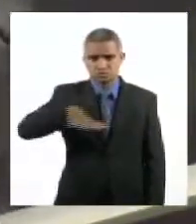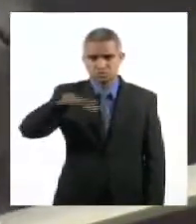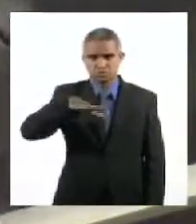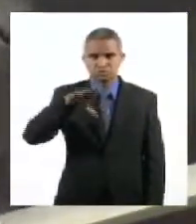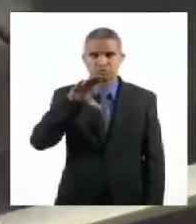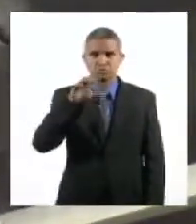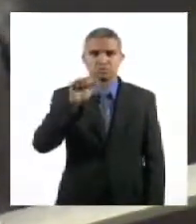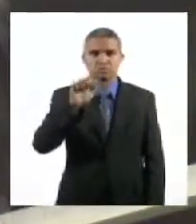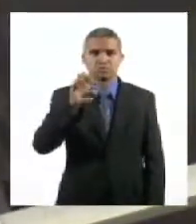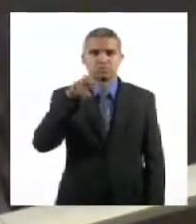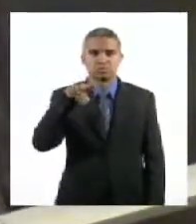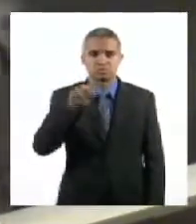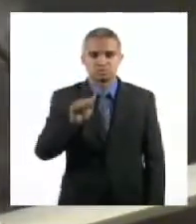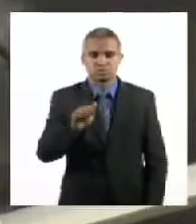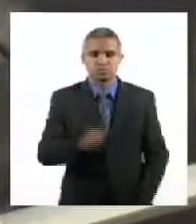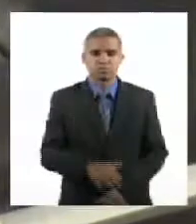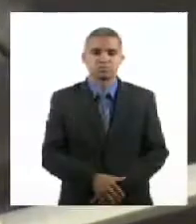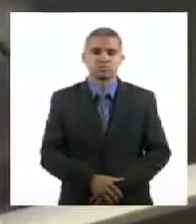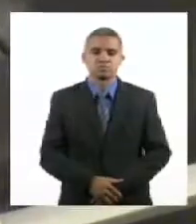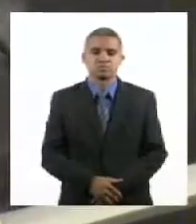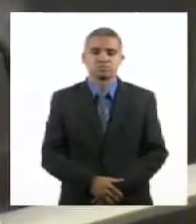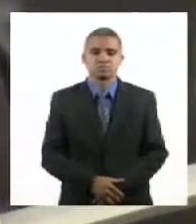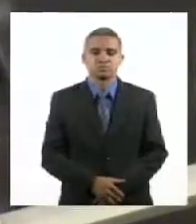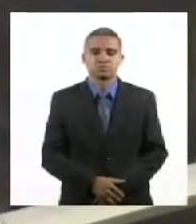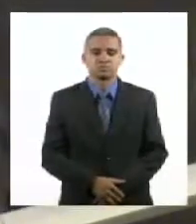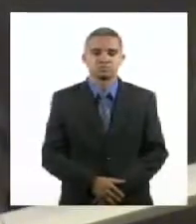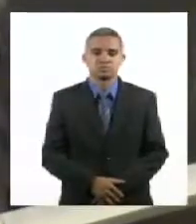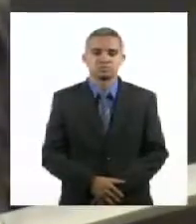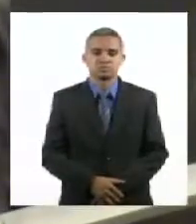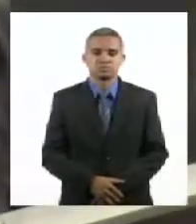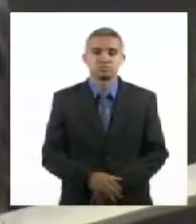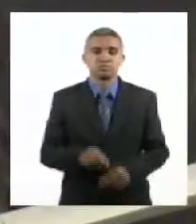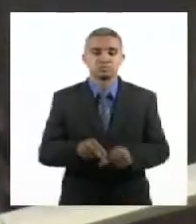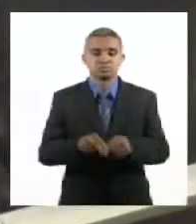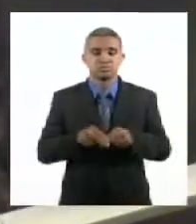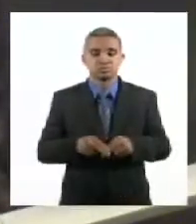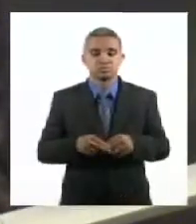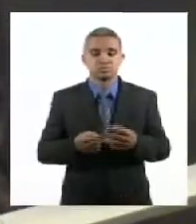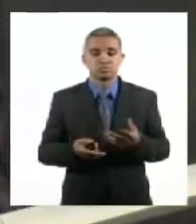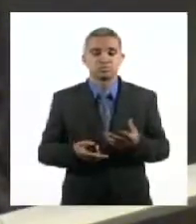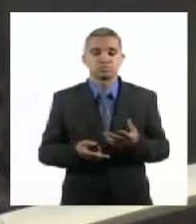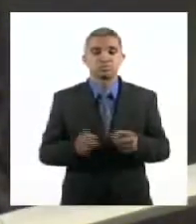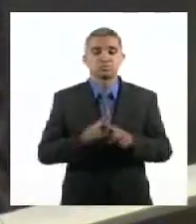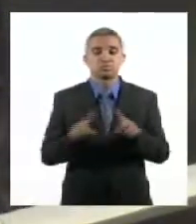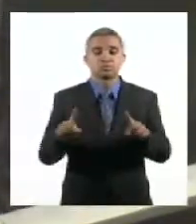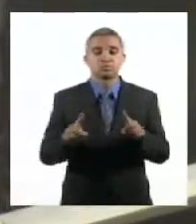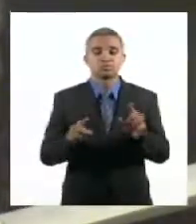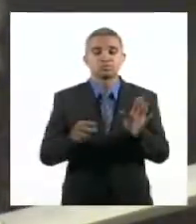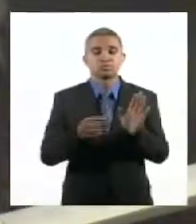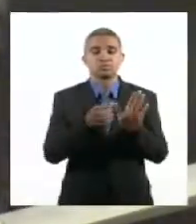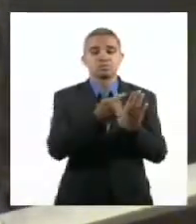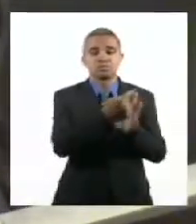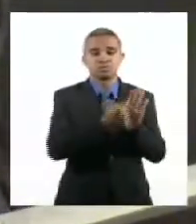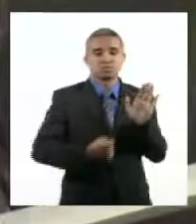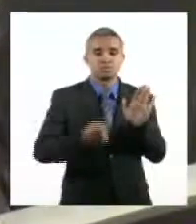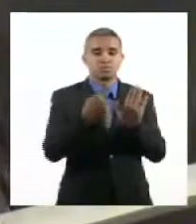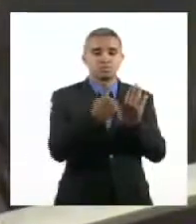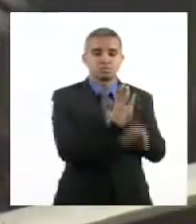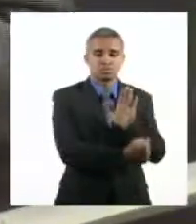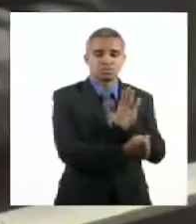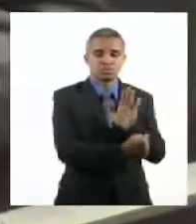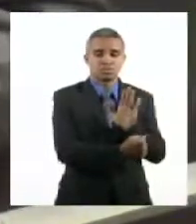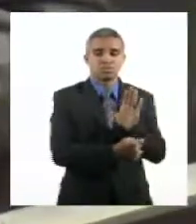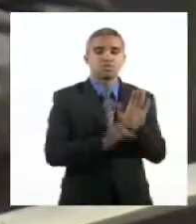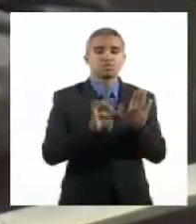CAEMA, da autarquia CAEMA. E essa decisão, ela foi tomada simplesmente pela